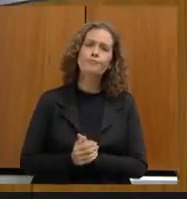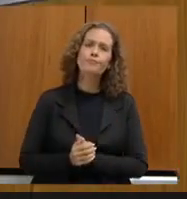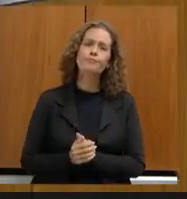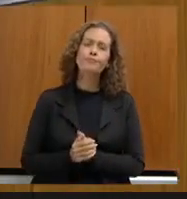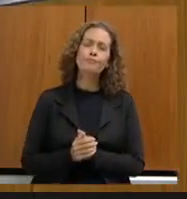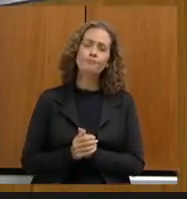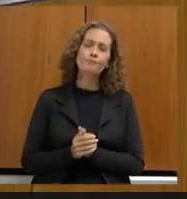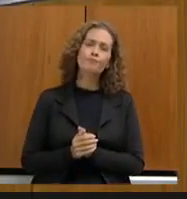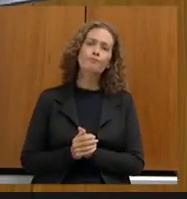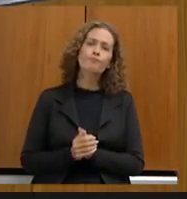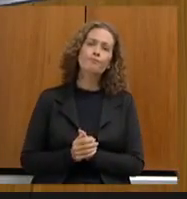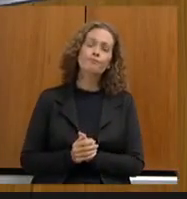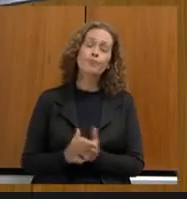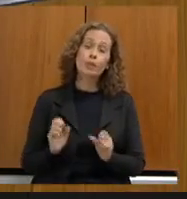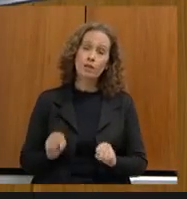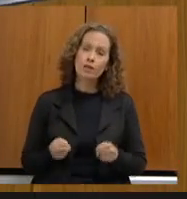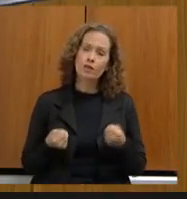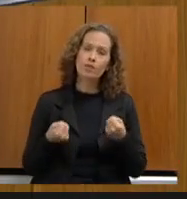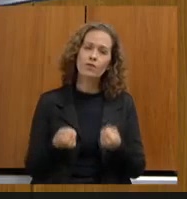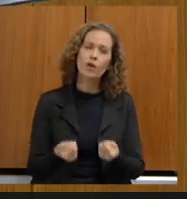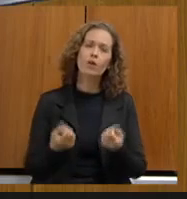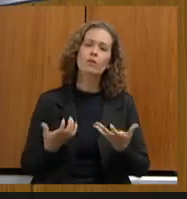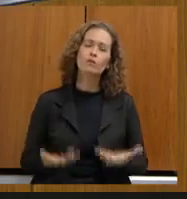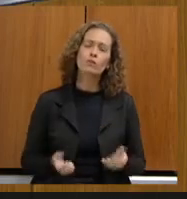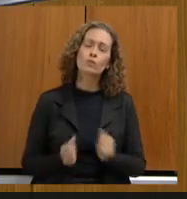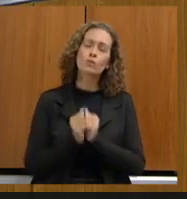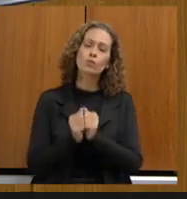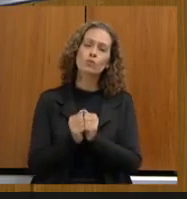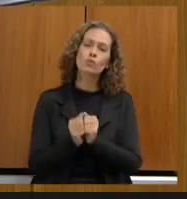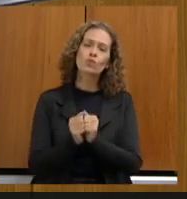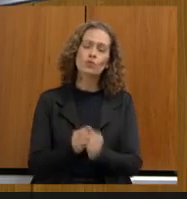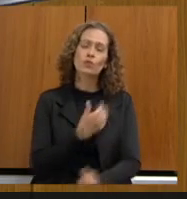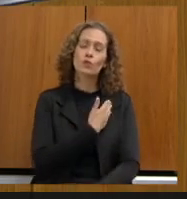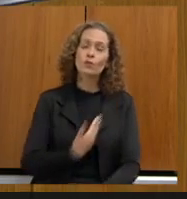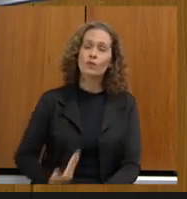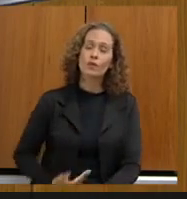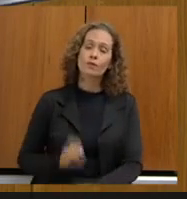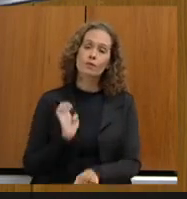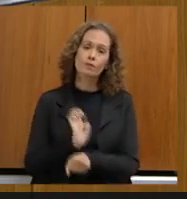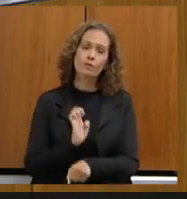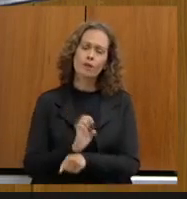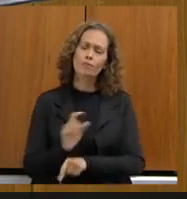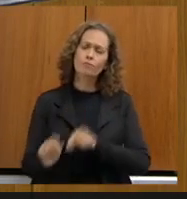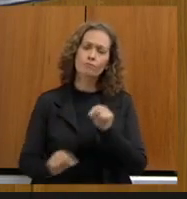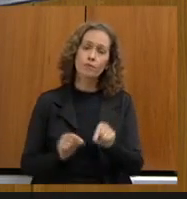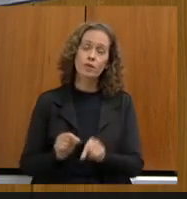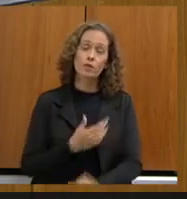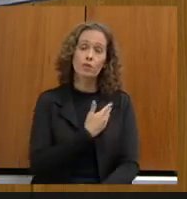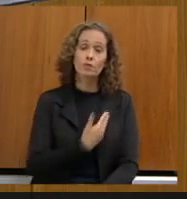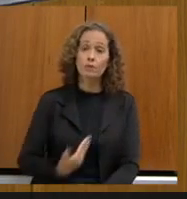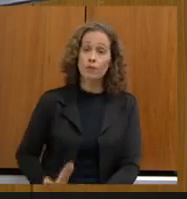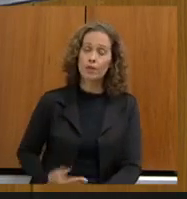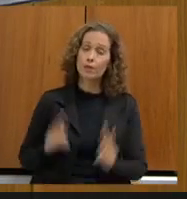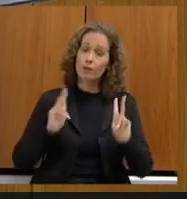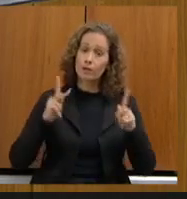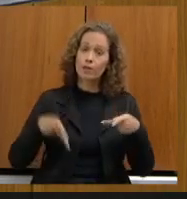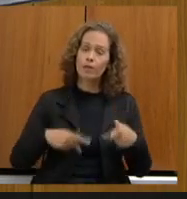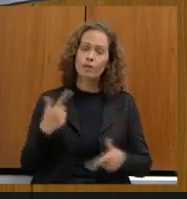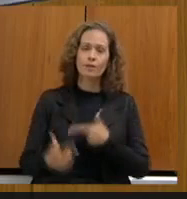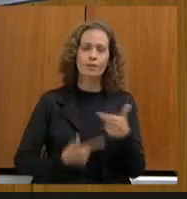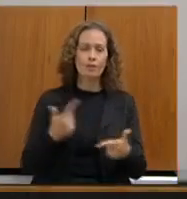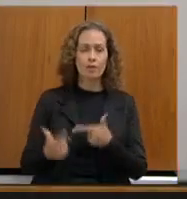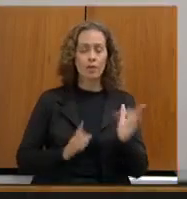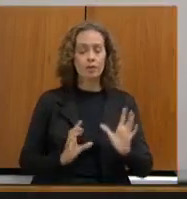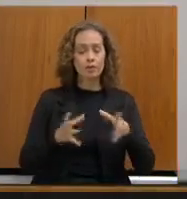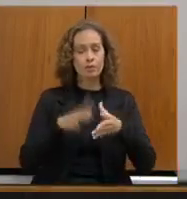energias esforços junto ao governo do estado para que o governo reconheço o trabalho dos